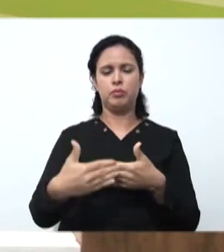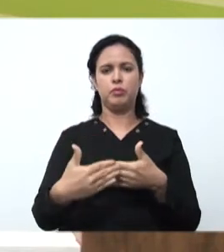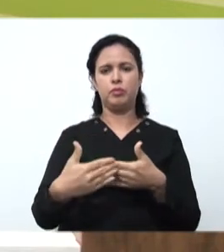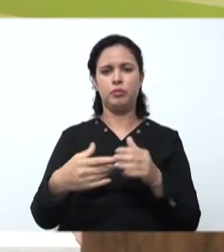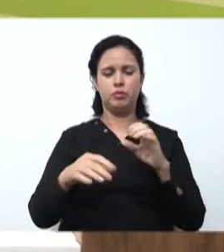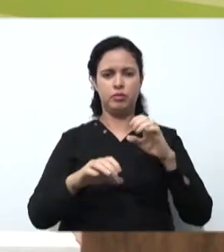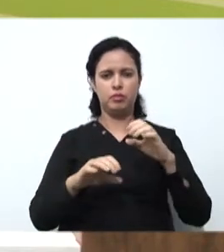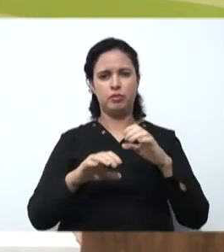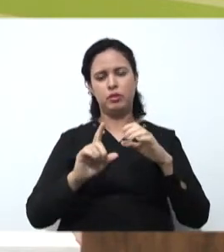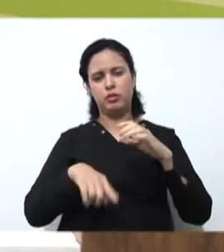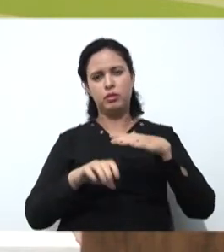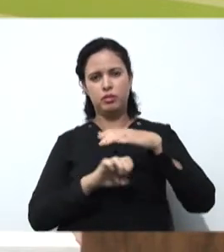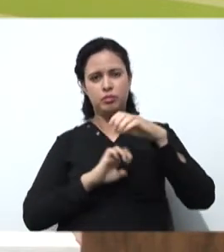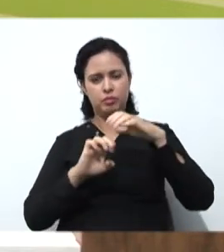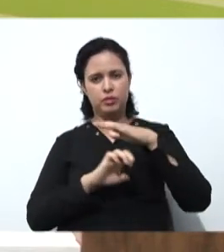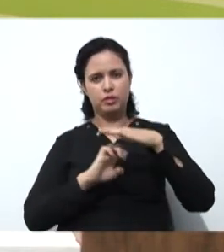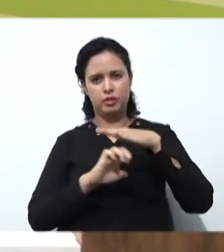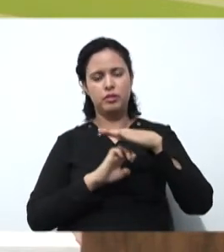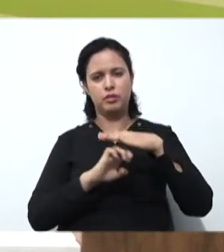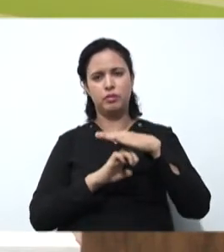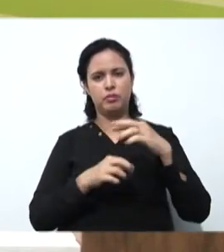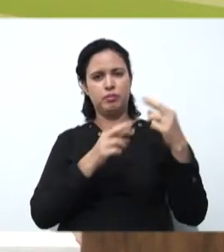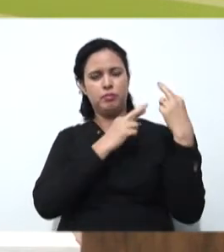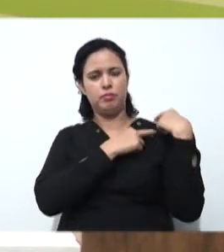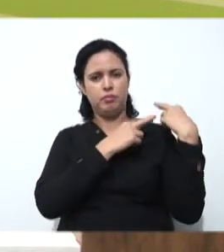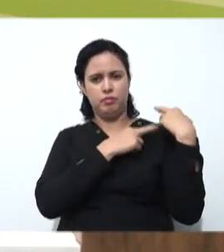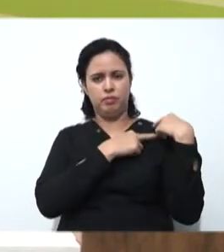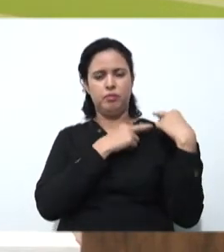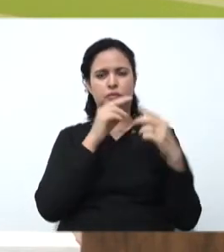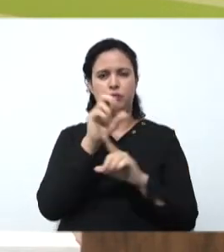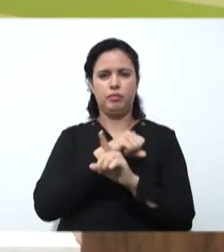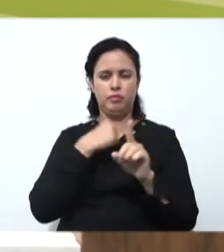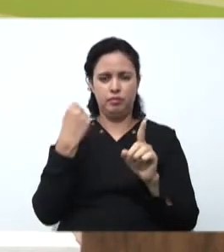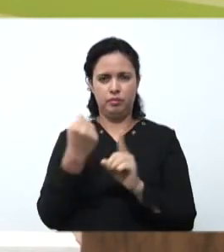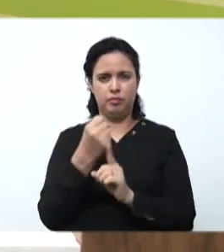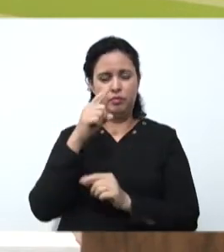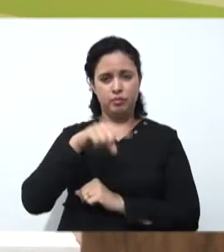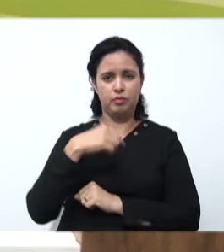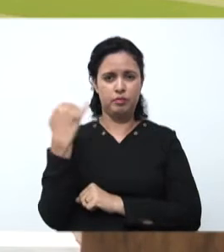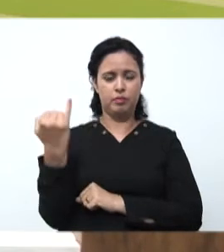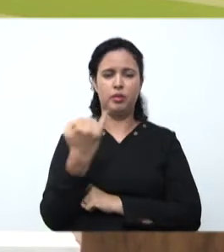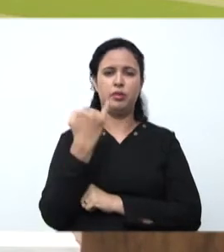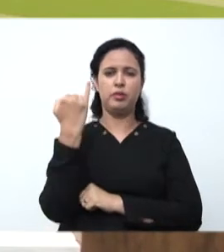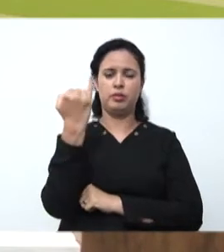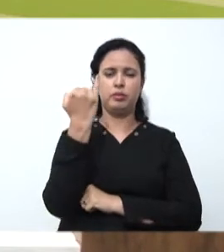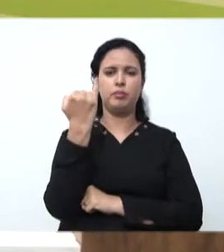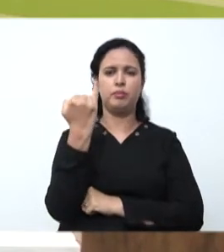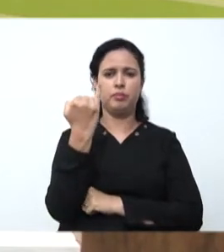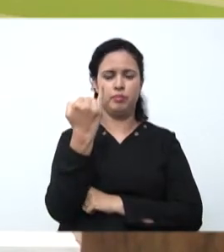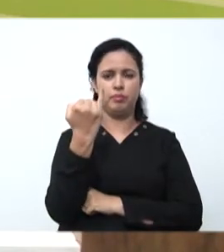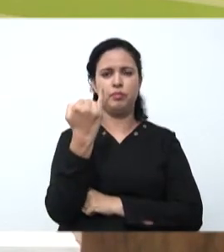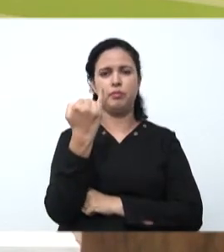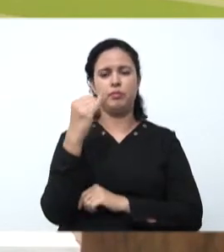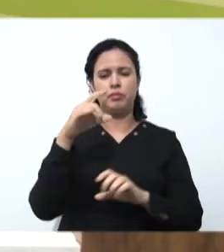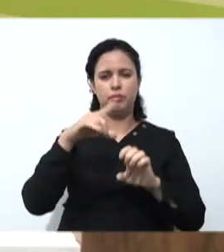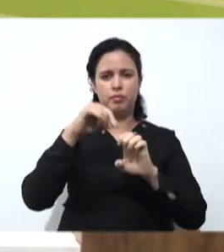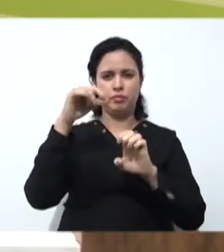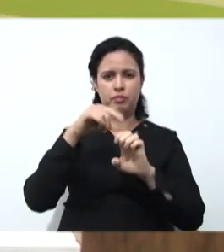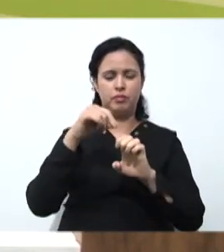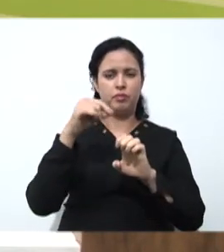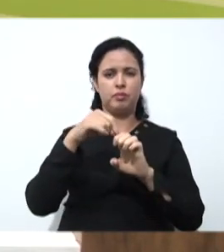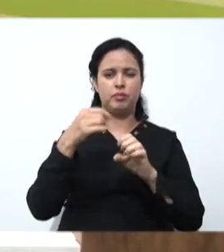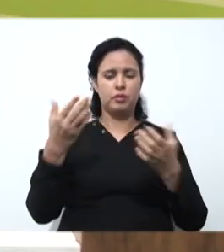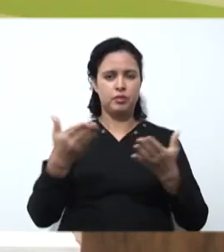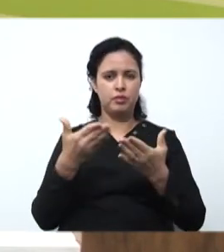empresas com responsabilidade social. Então é muito importante que os empreendedores modernos, principalmente no nosso